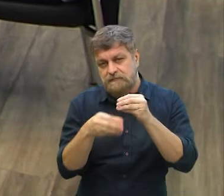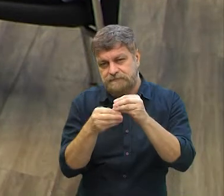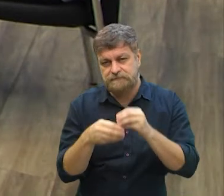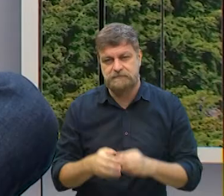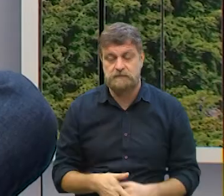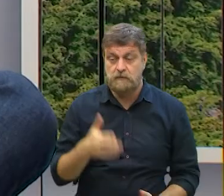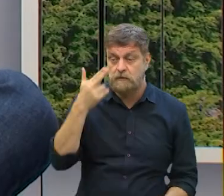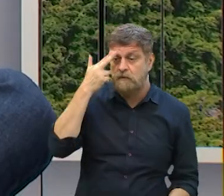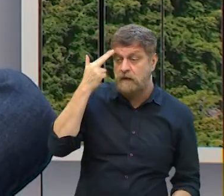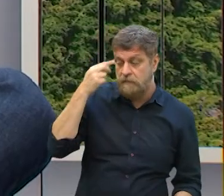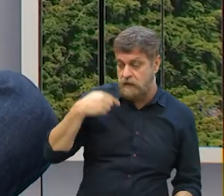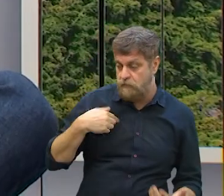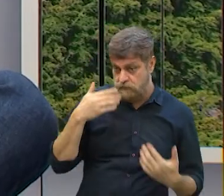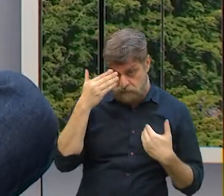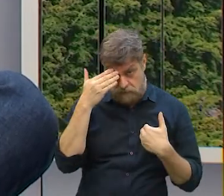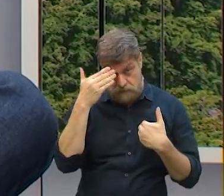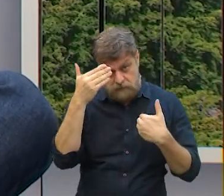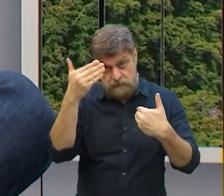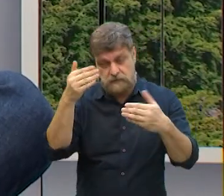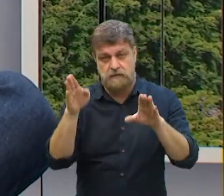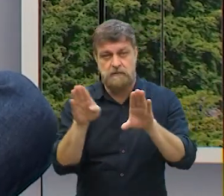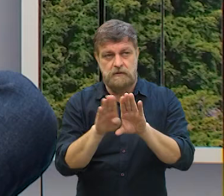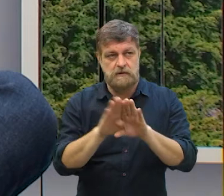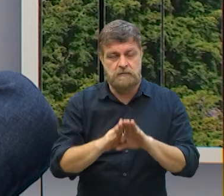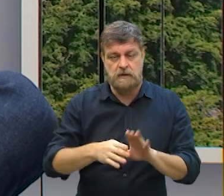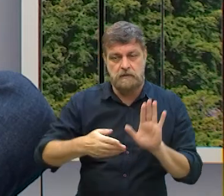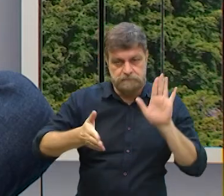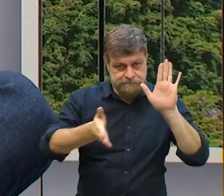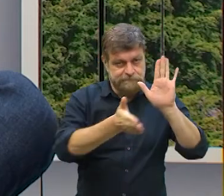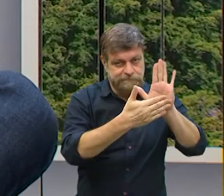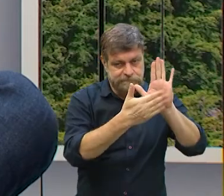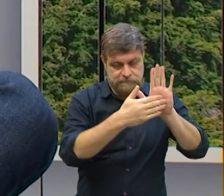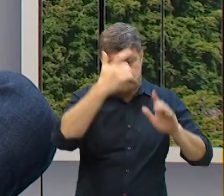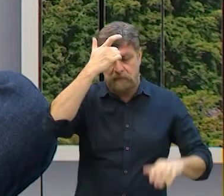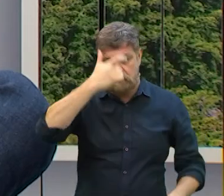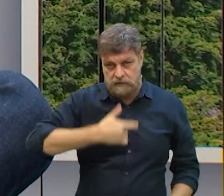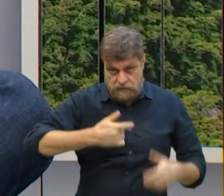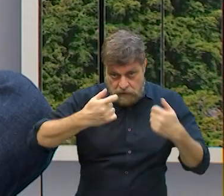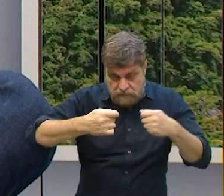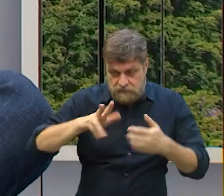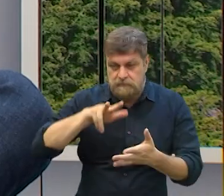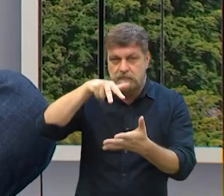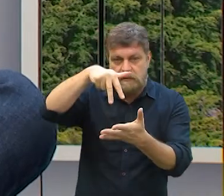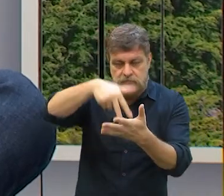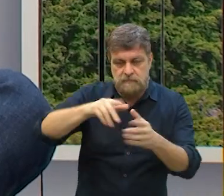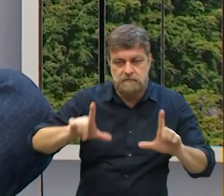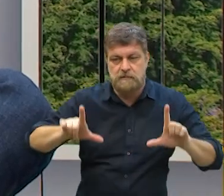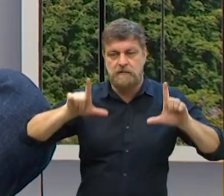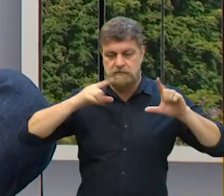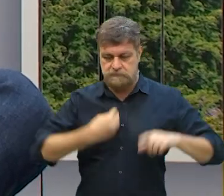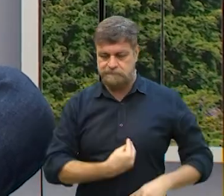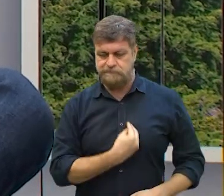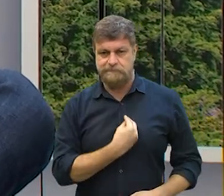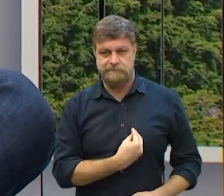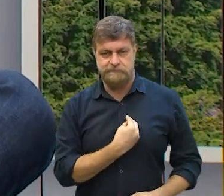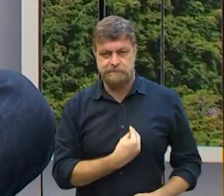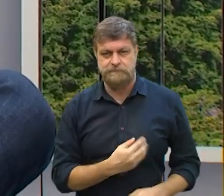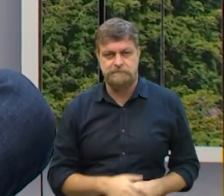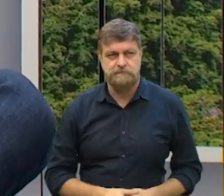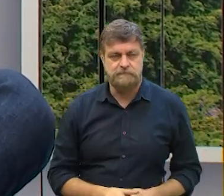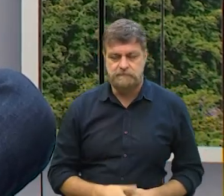considerações finais. Gabriel, que agradeço, e já fica aqui apalavrado que sempre que preciso for, me farei